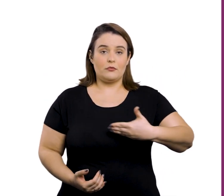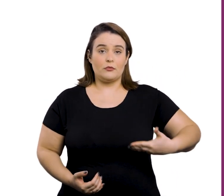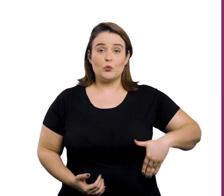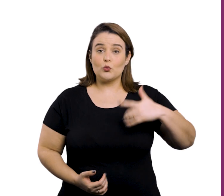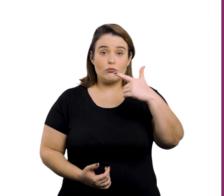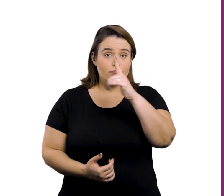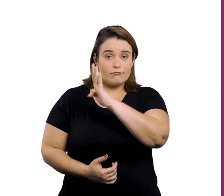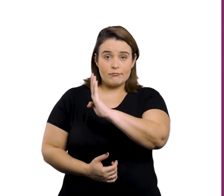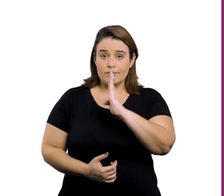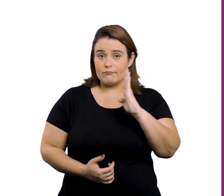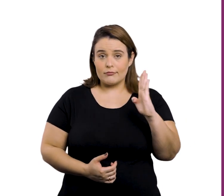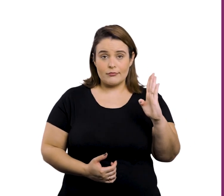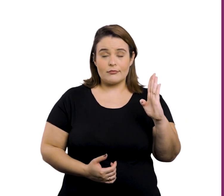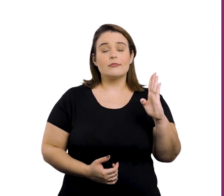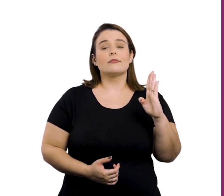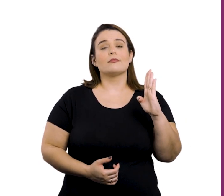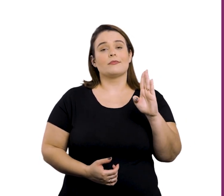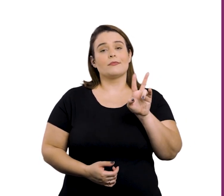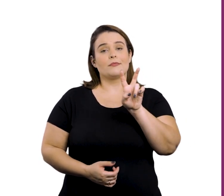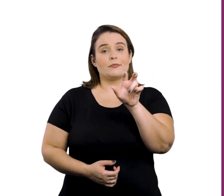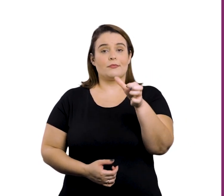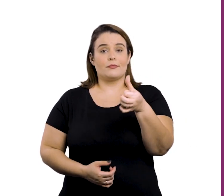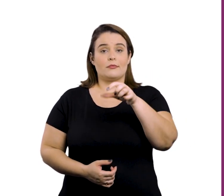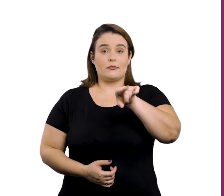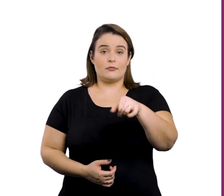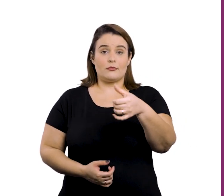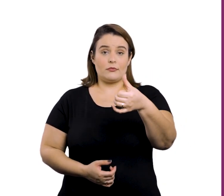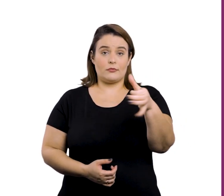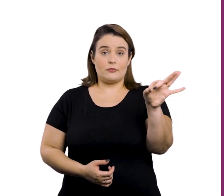56,5% das escolas públicas sem biblioteca e